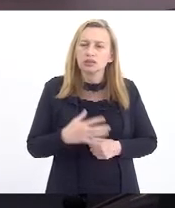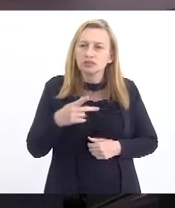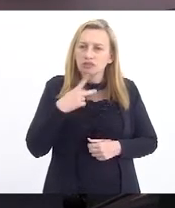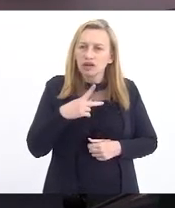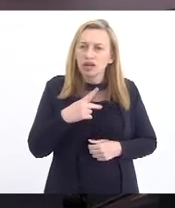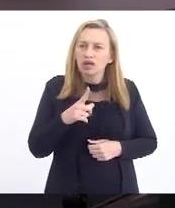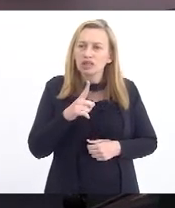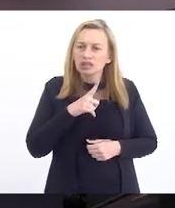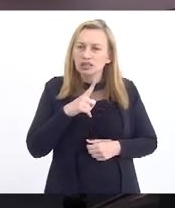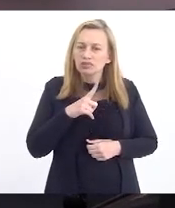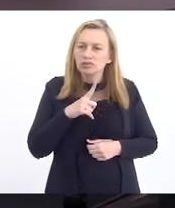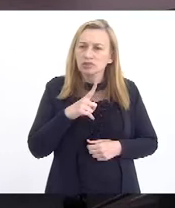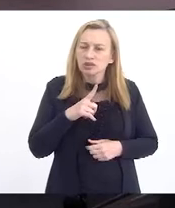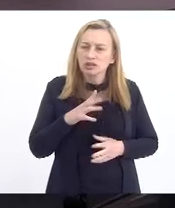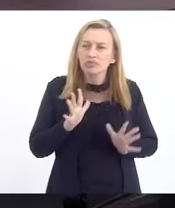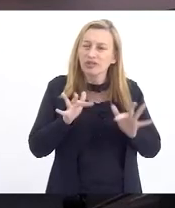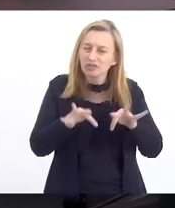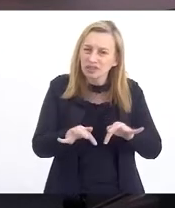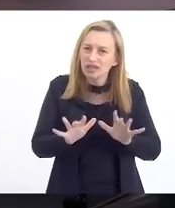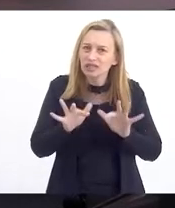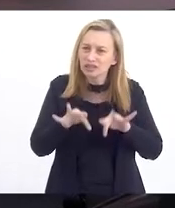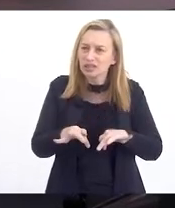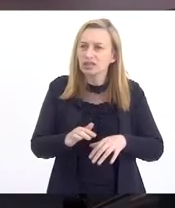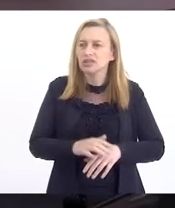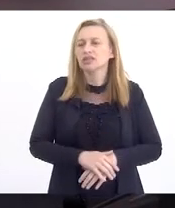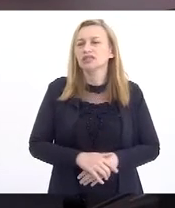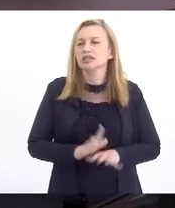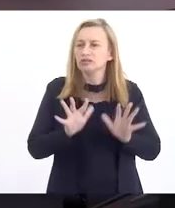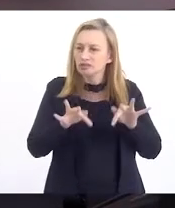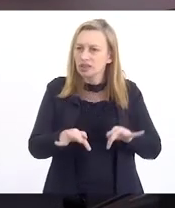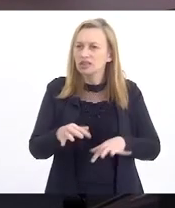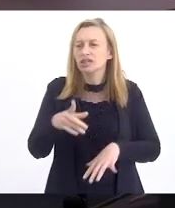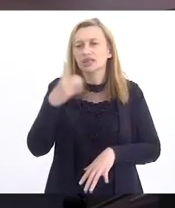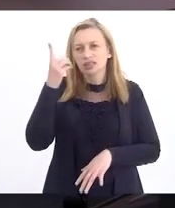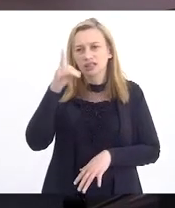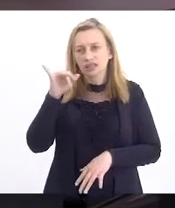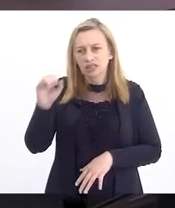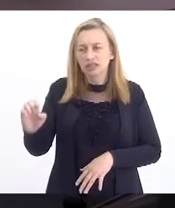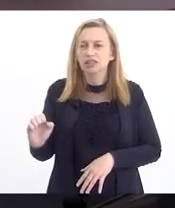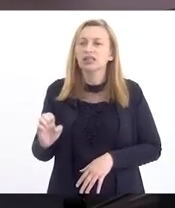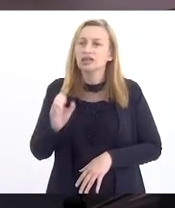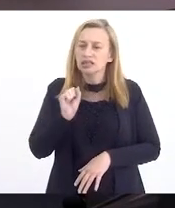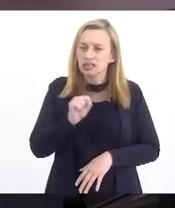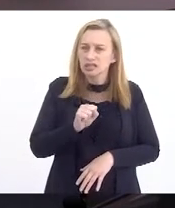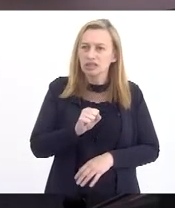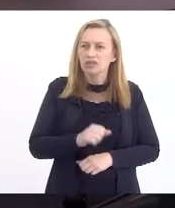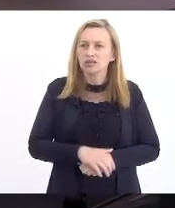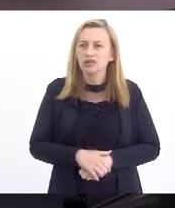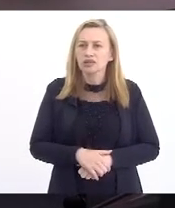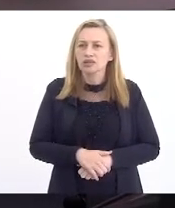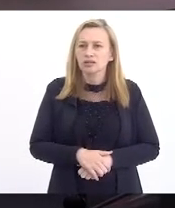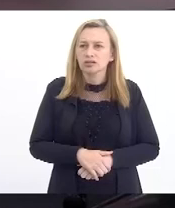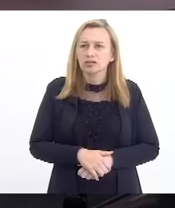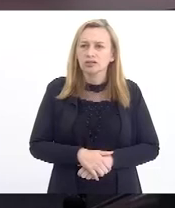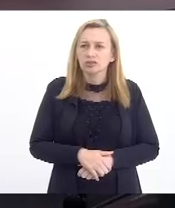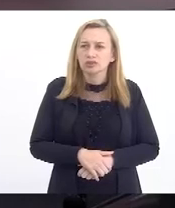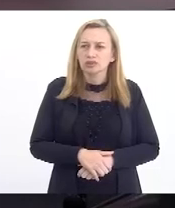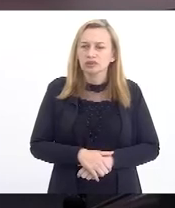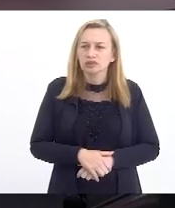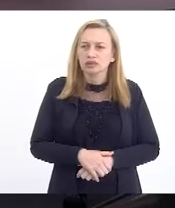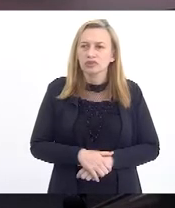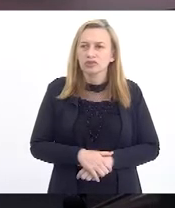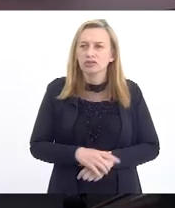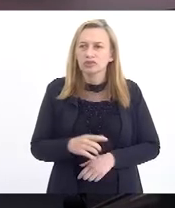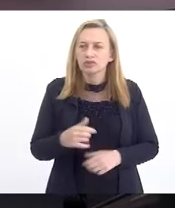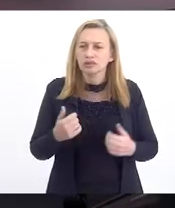gente também tem ali a questão do Pantanal. Para concluir, Dani. Dani, para concluir, por favor. Sim. E nós